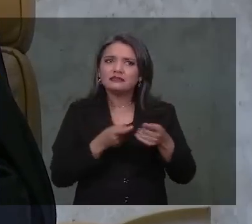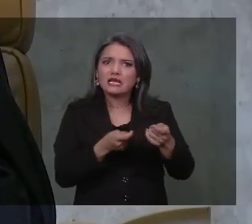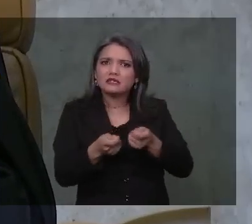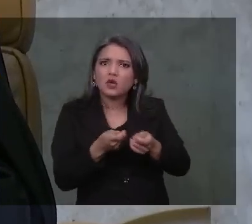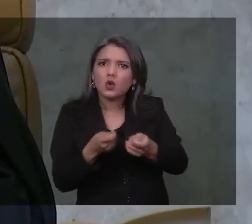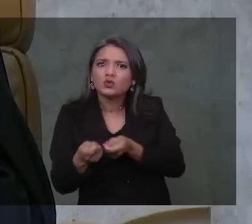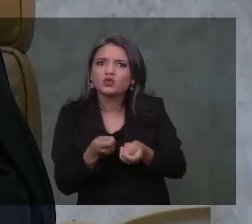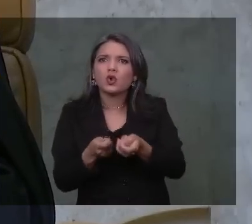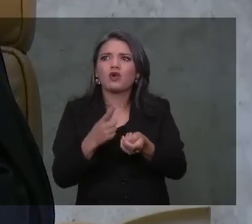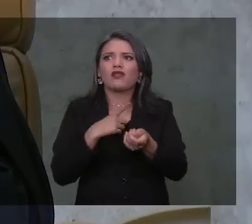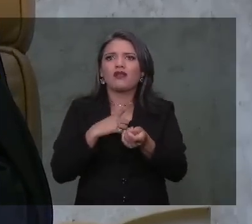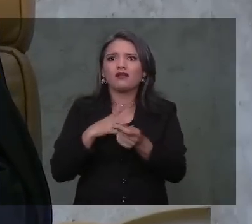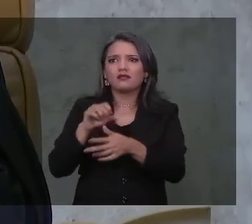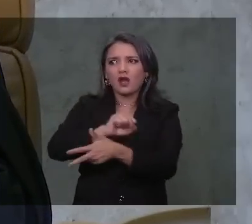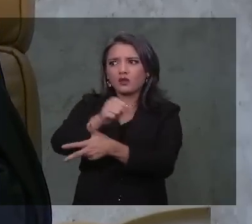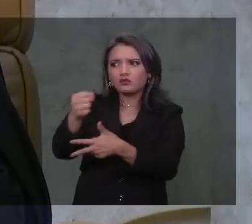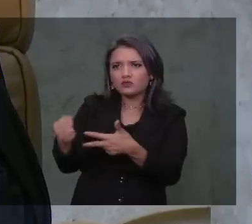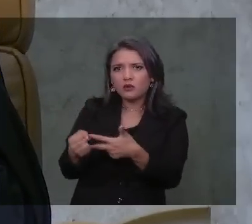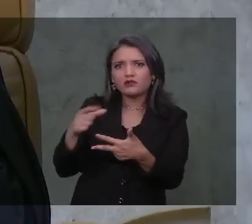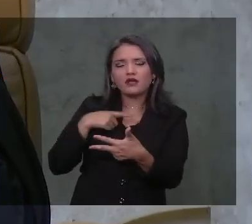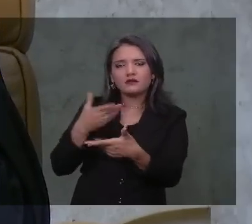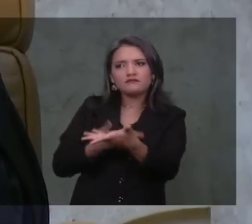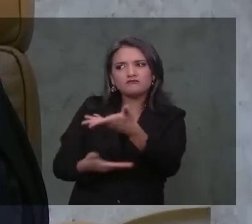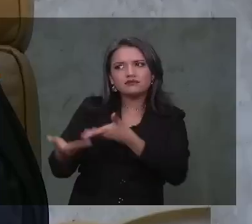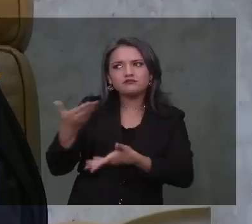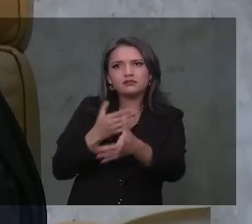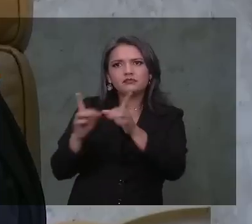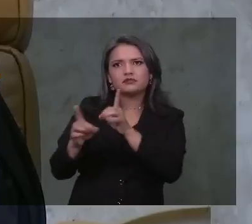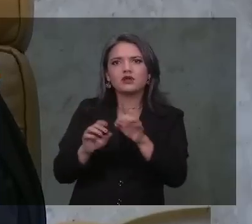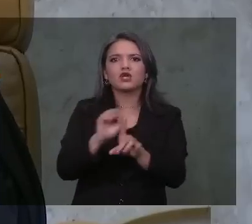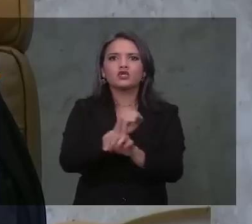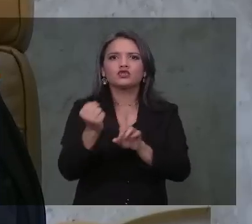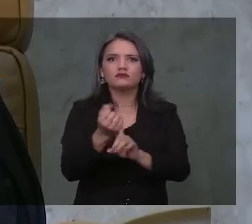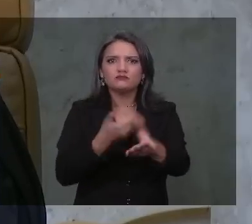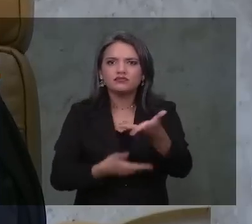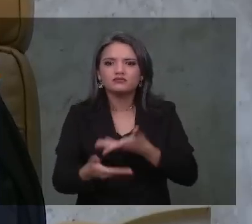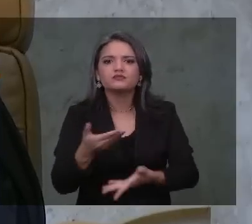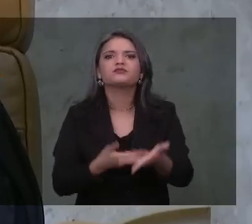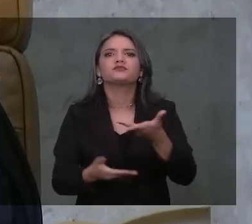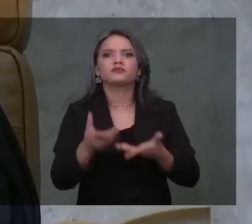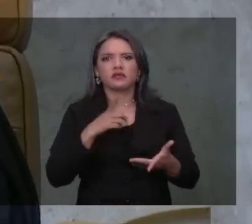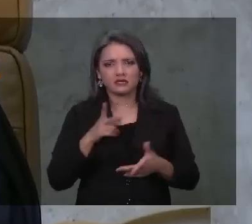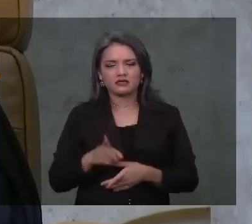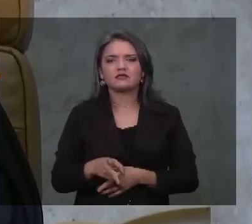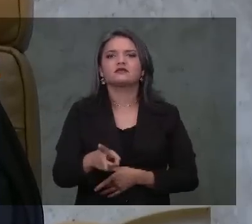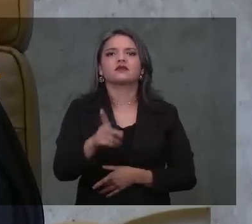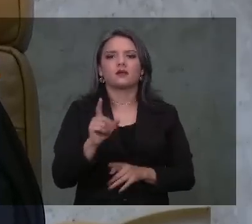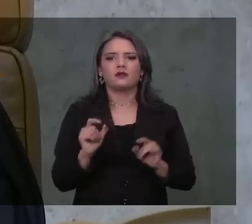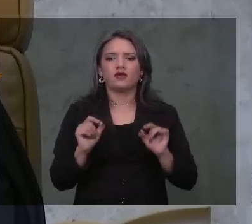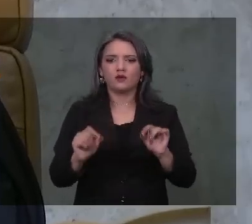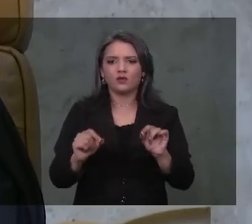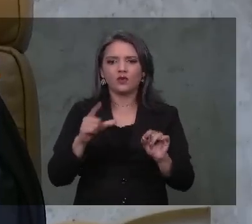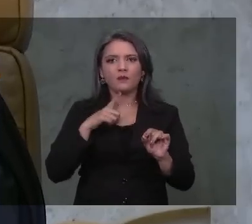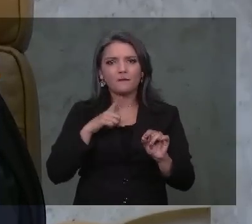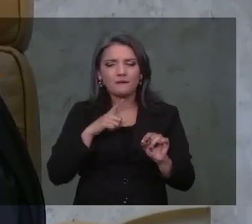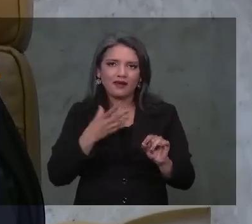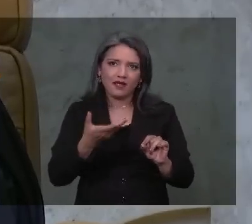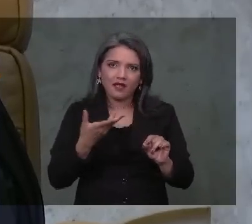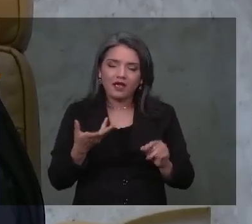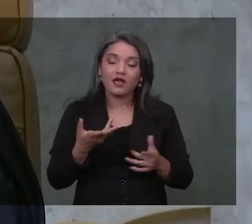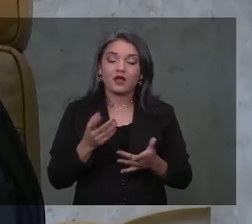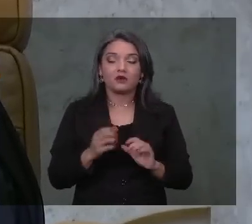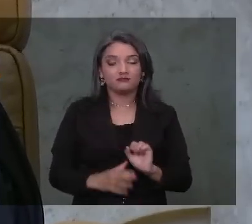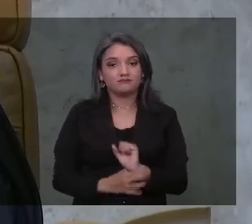os outros poderes e com a sociedade, como sempre procuramos fazer e pretendo intensificar.